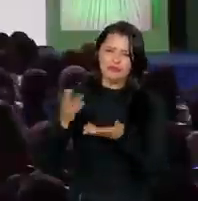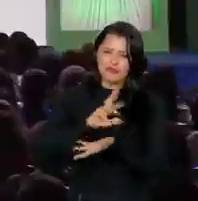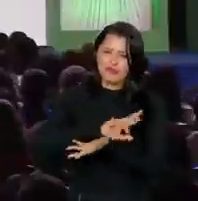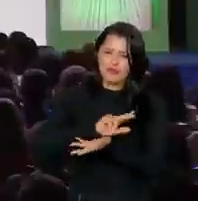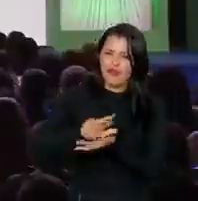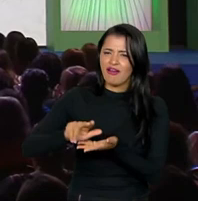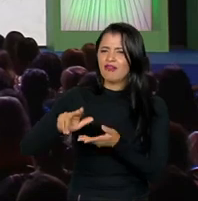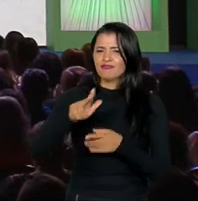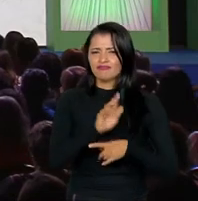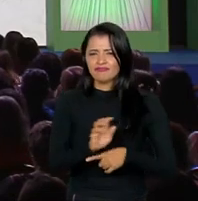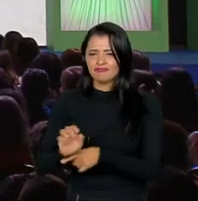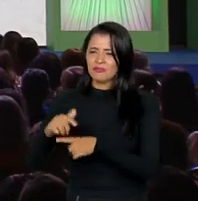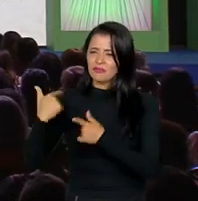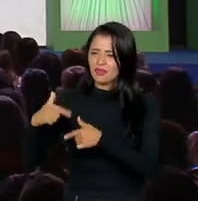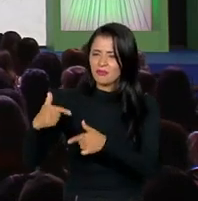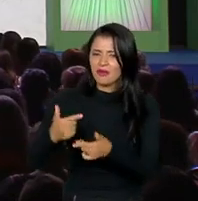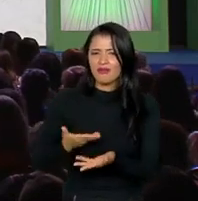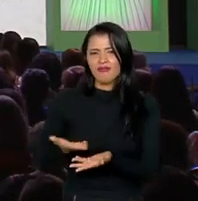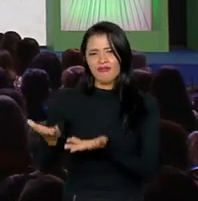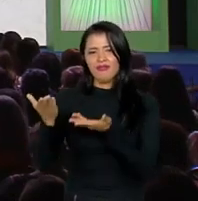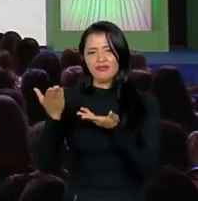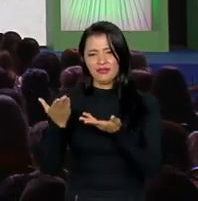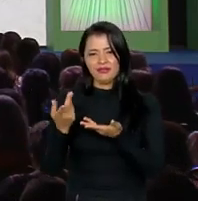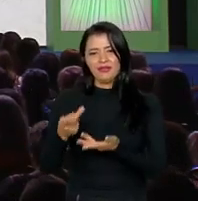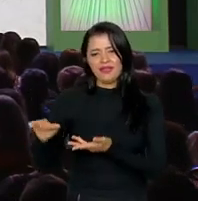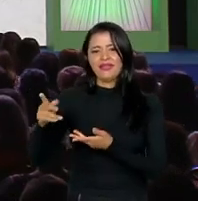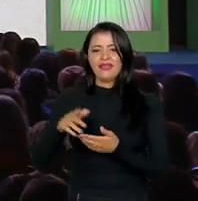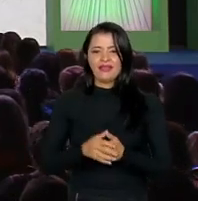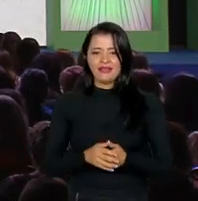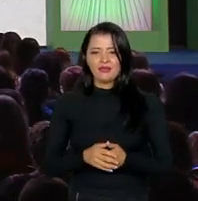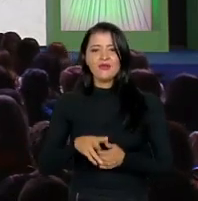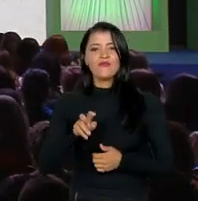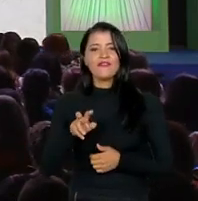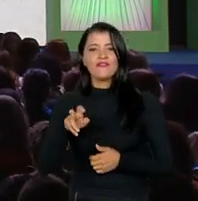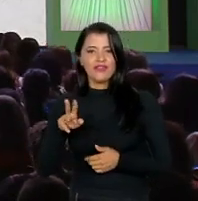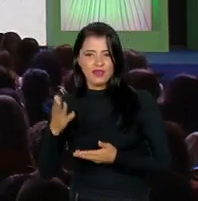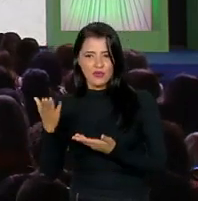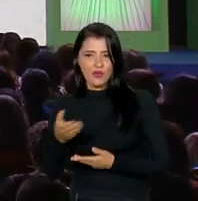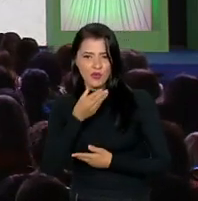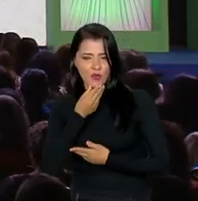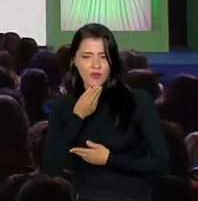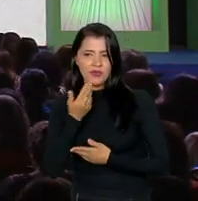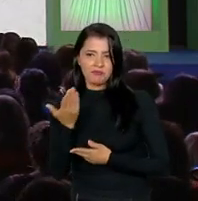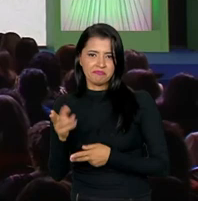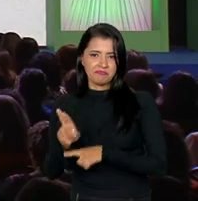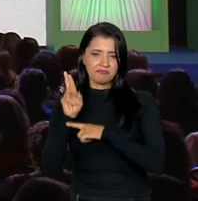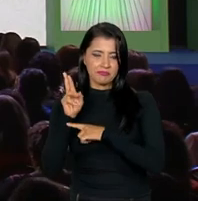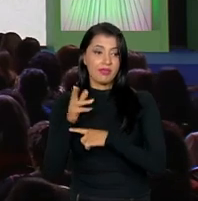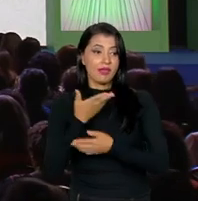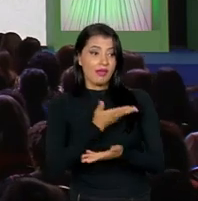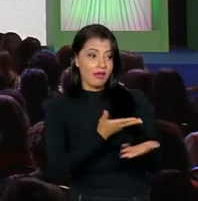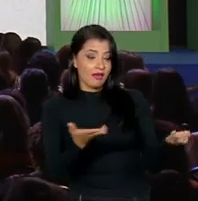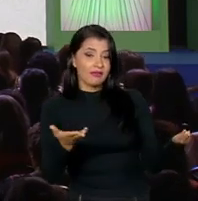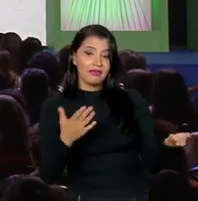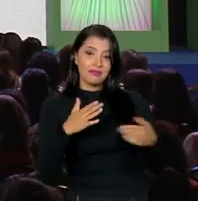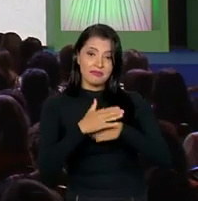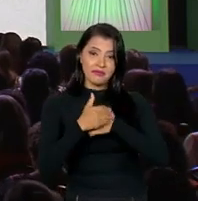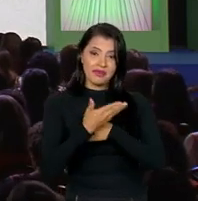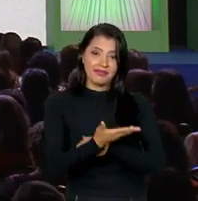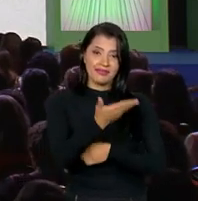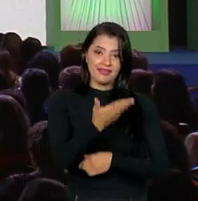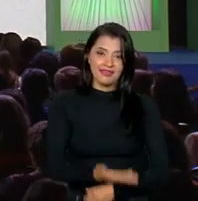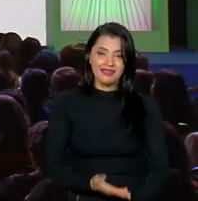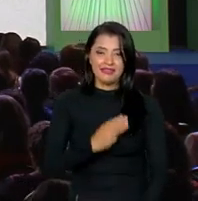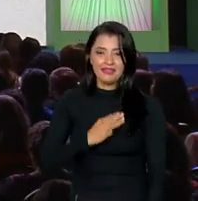estados por esse trabalho, aqui através do Viveu. Aqui a minha querida Aniele. Aniele